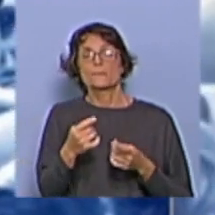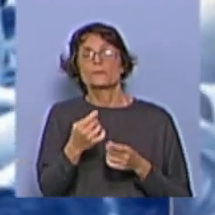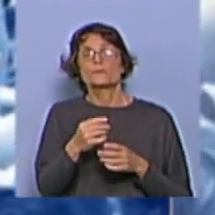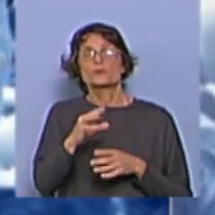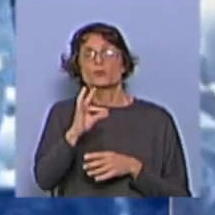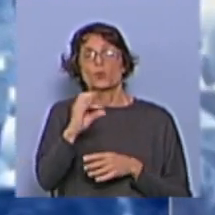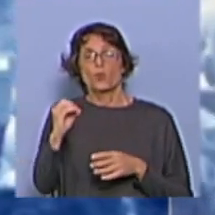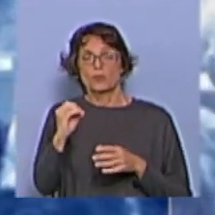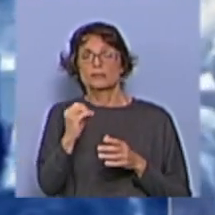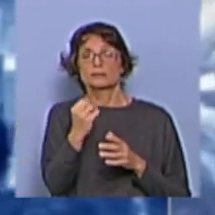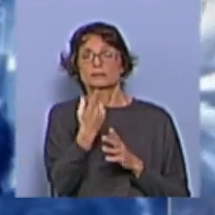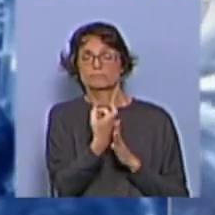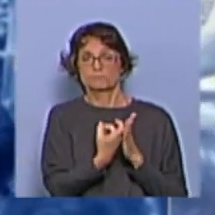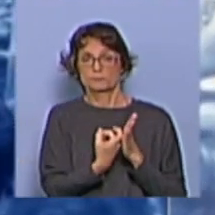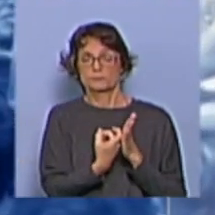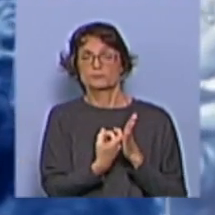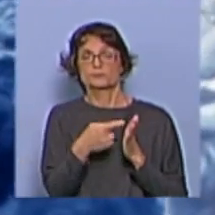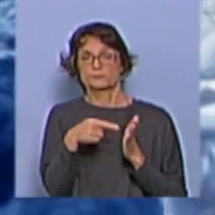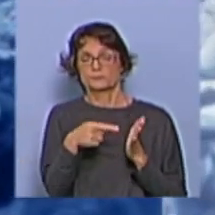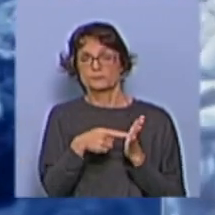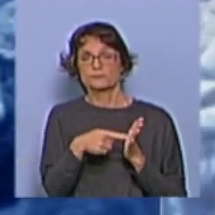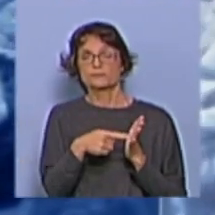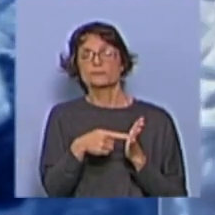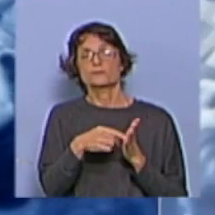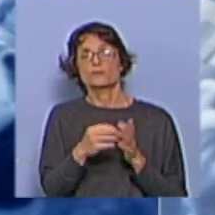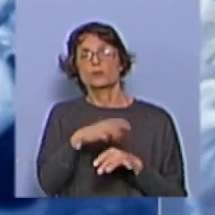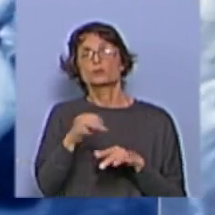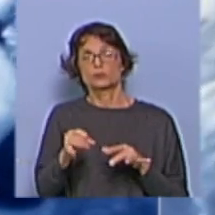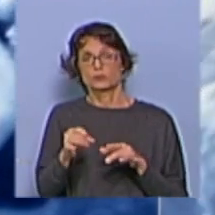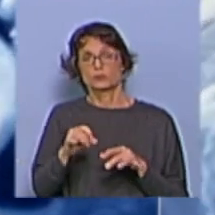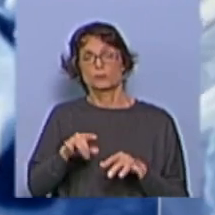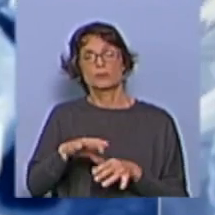perguntas sobre a pandemia, que chegará nas próximas semanas às livrarias.